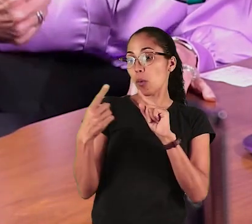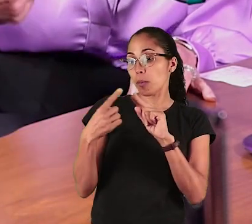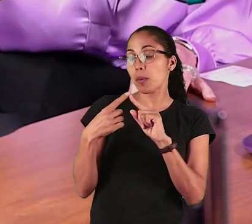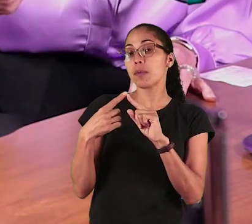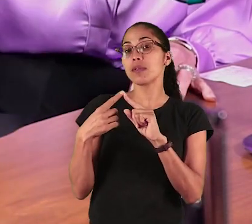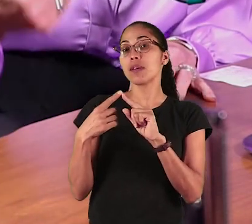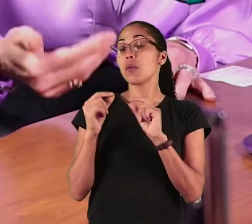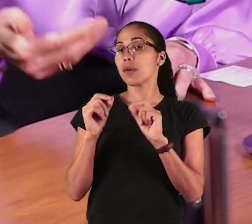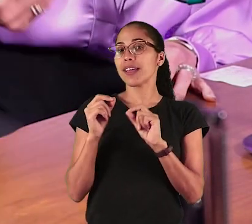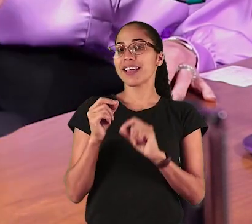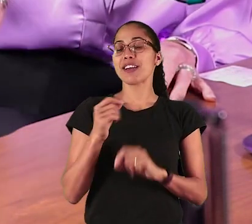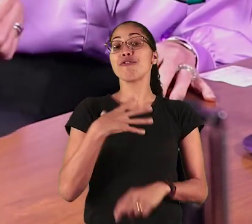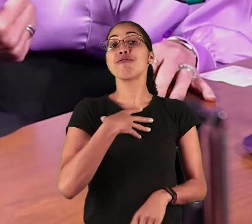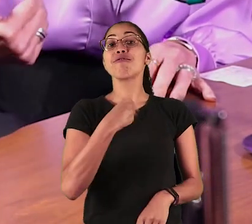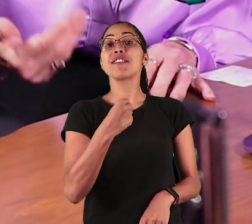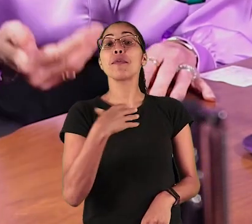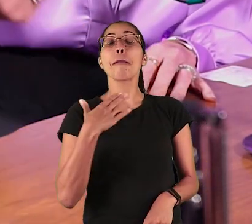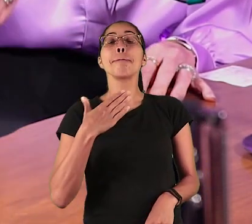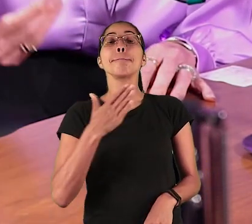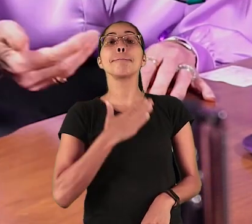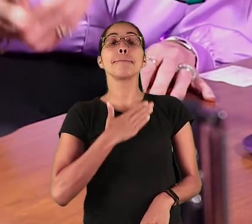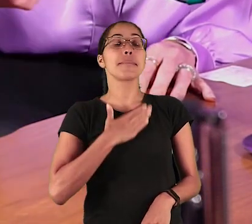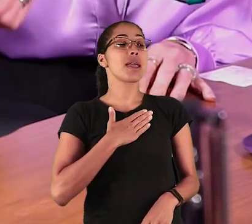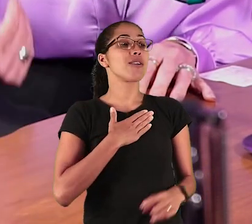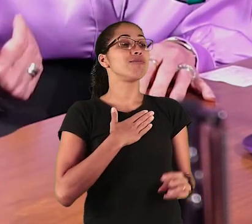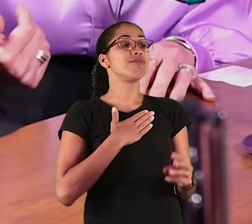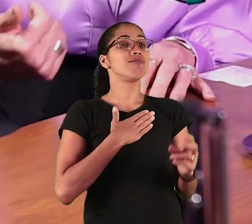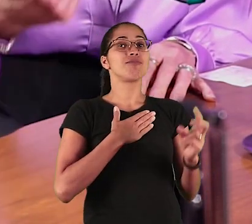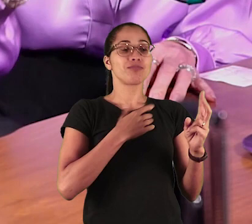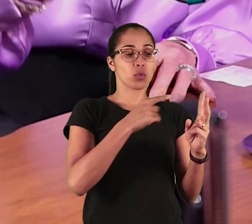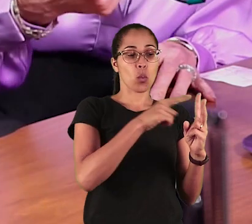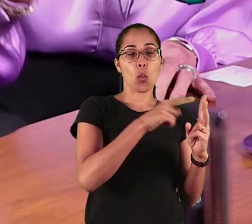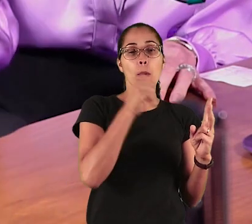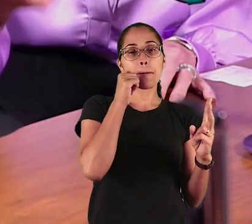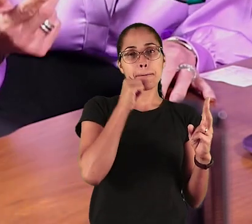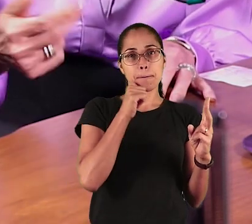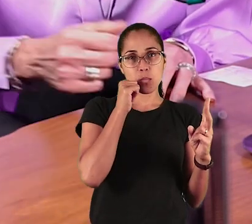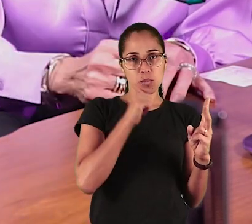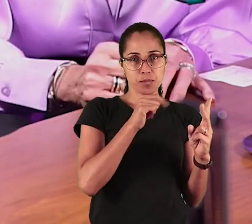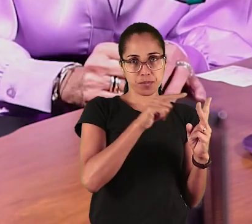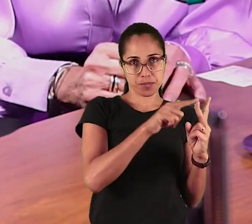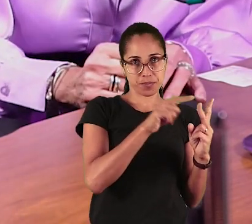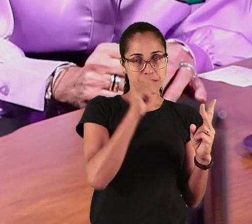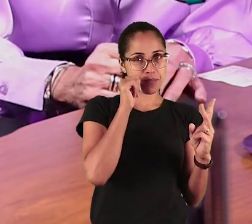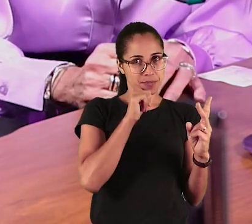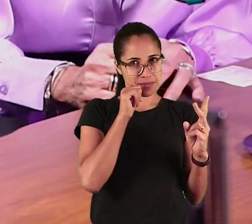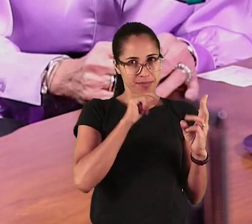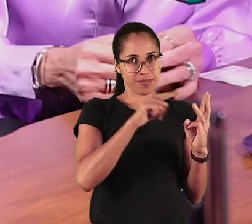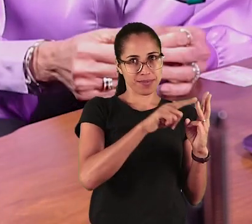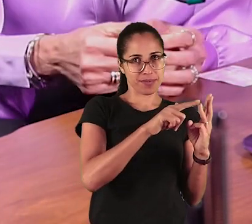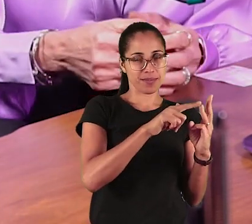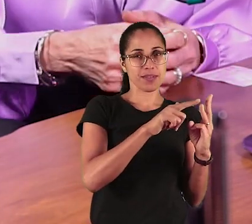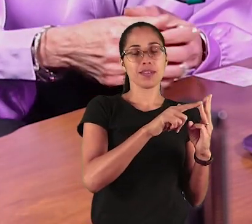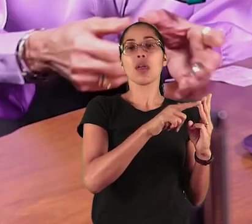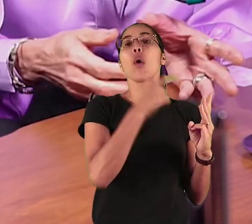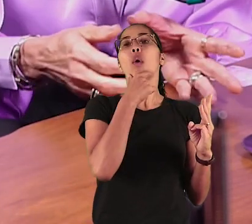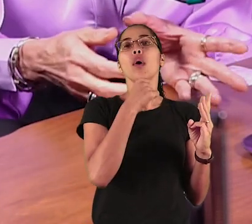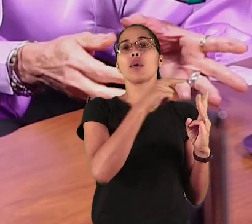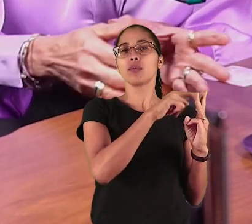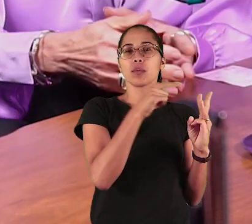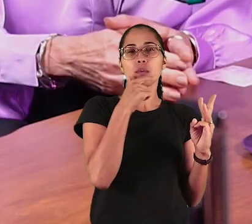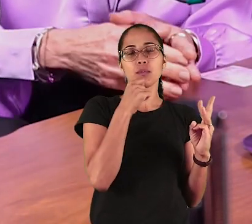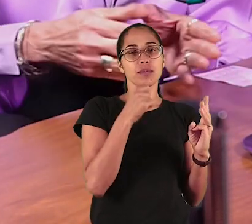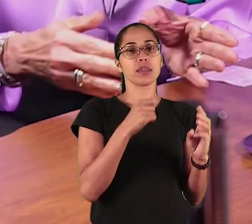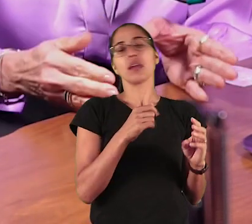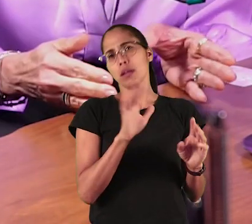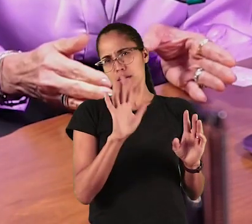é também esperar os meus filhos é o legado que eu vou deixar para os meus filhos Eu tenho uma menina e dois meninos então a minha filha